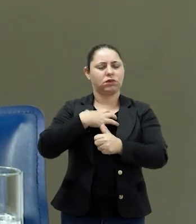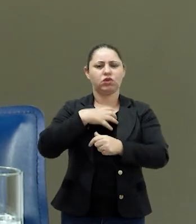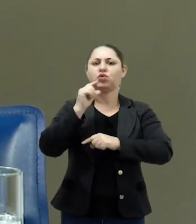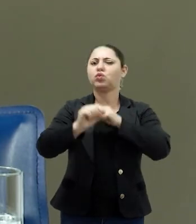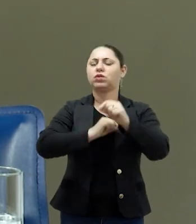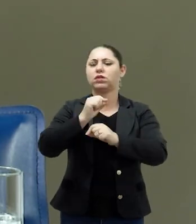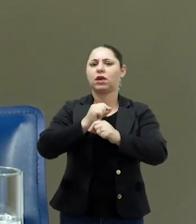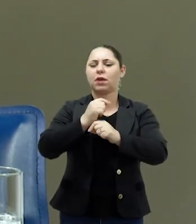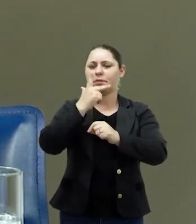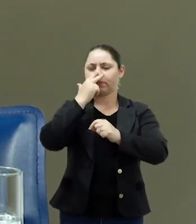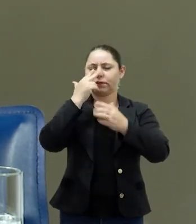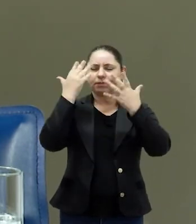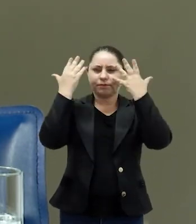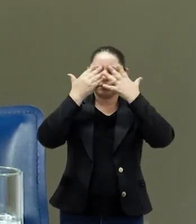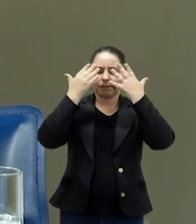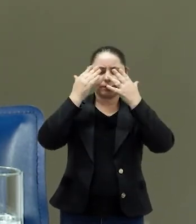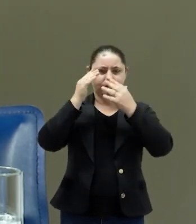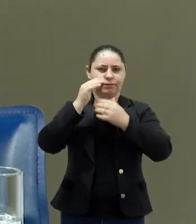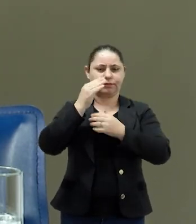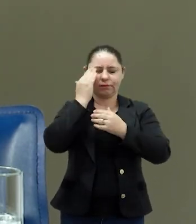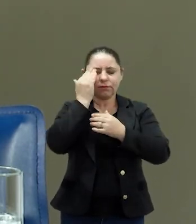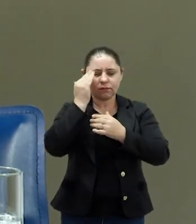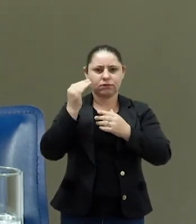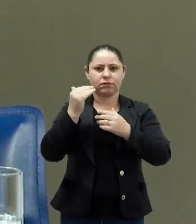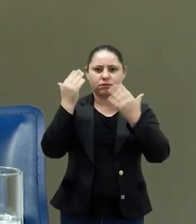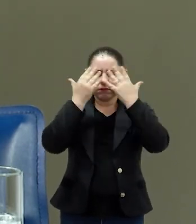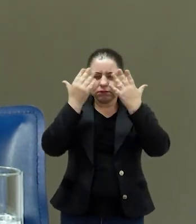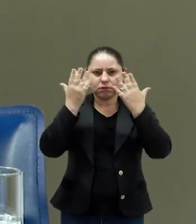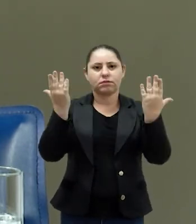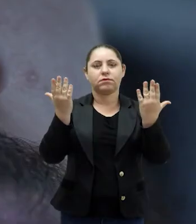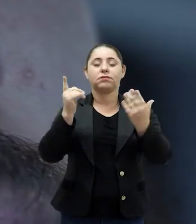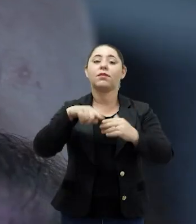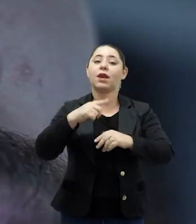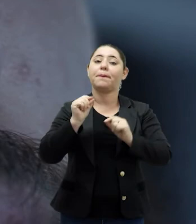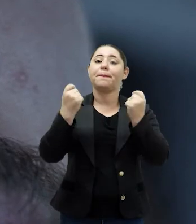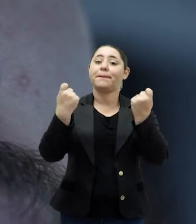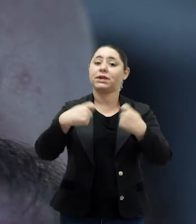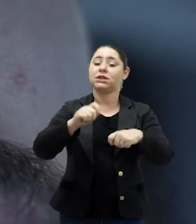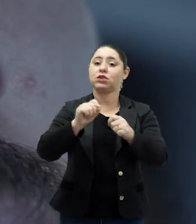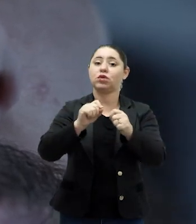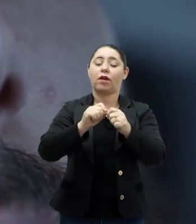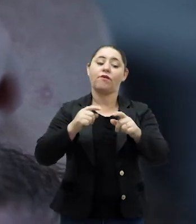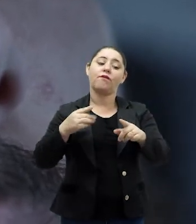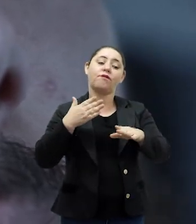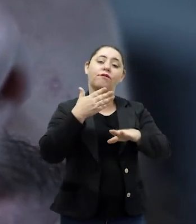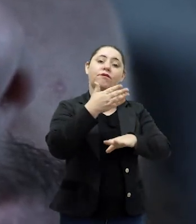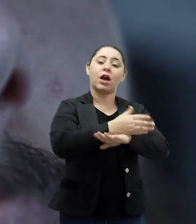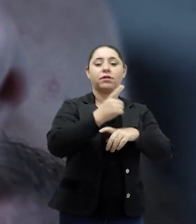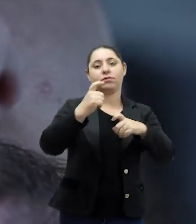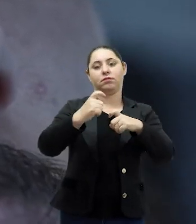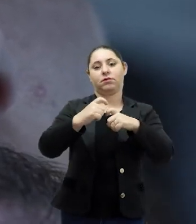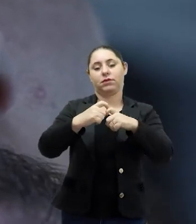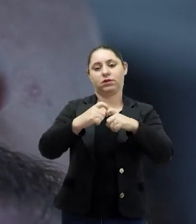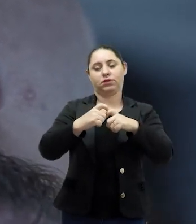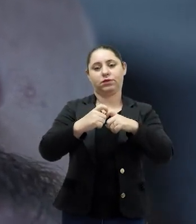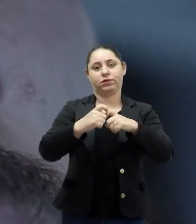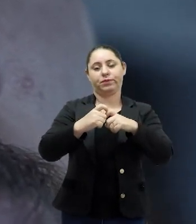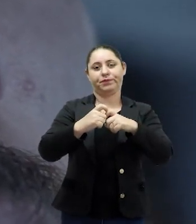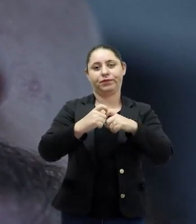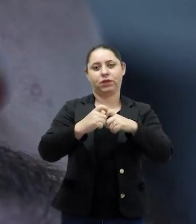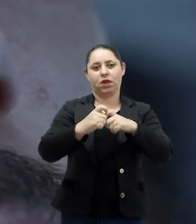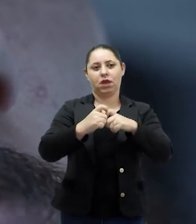sintoma principal é o embaçamento de visão, que tem que ir numa consulta, e aí,